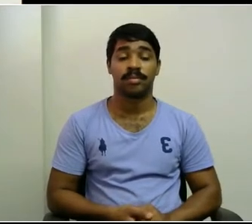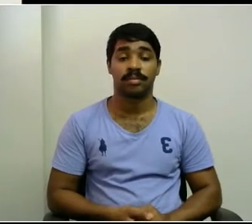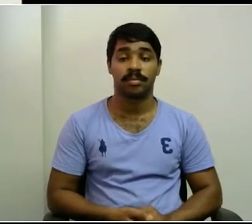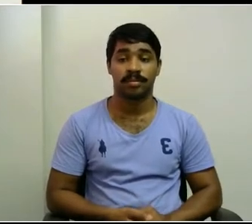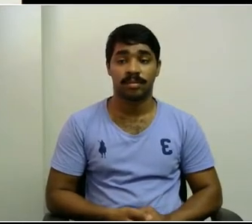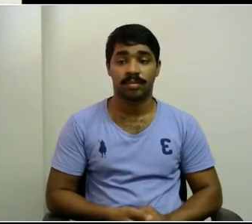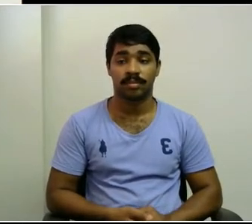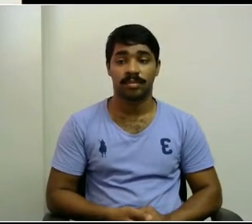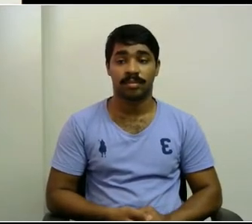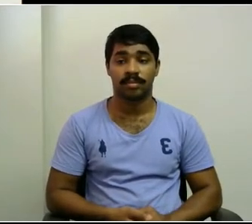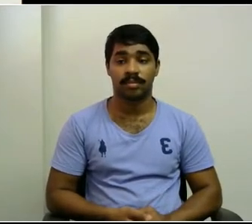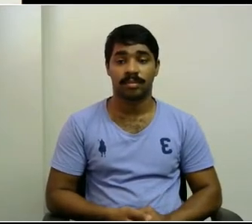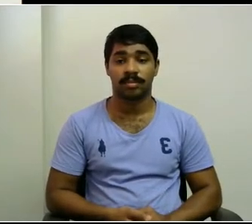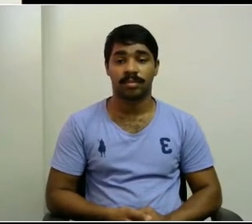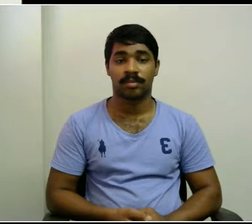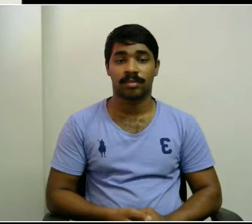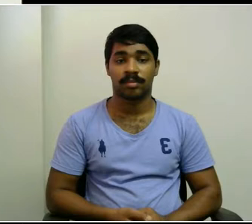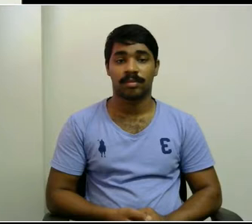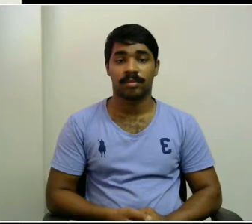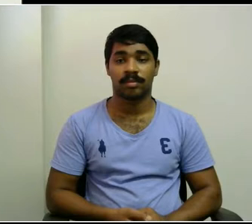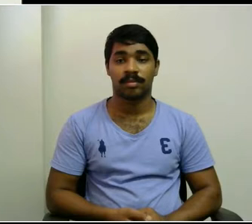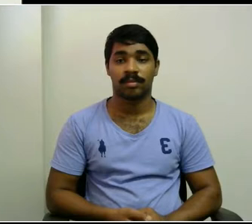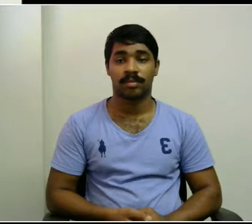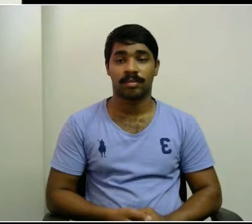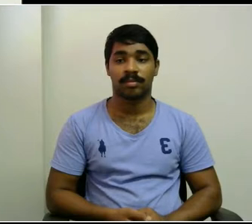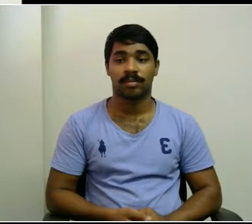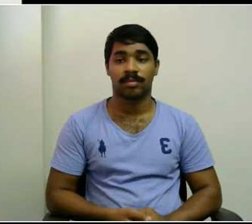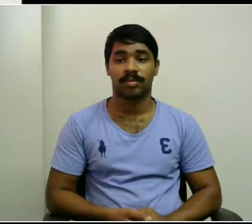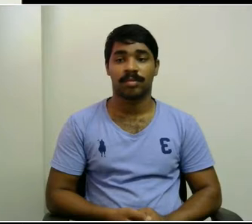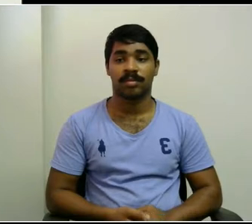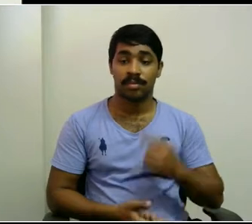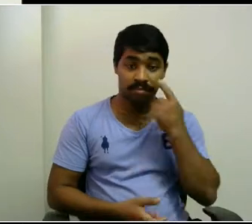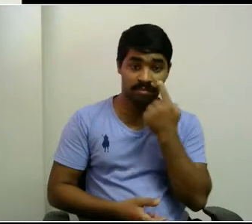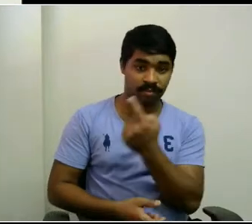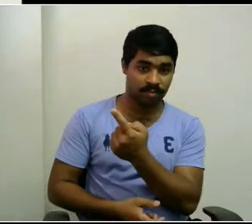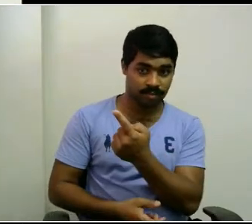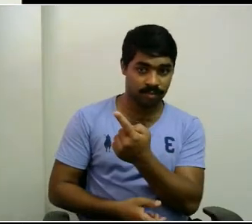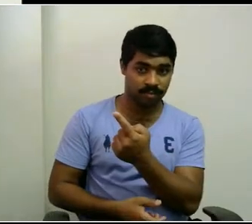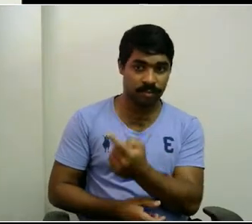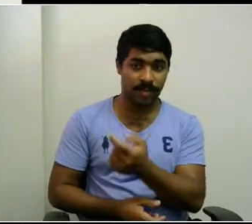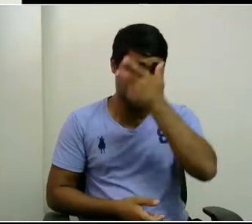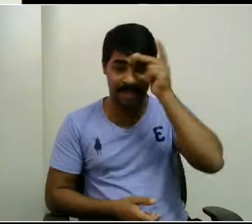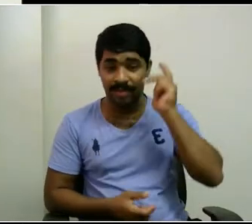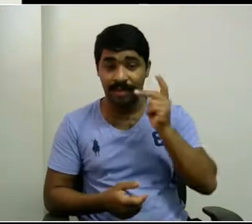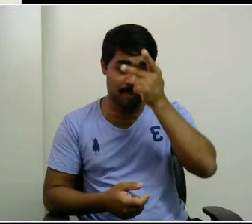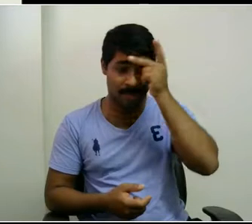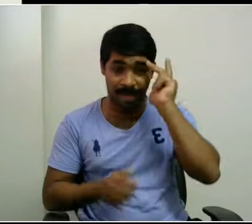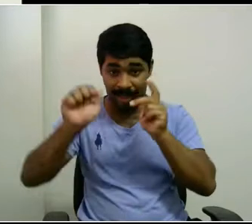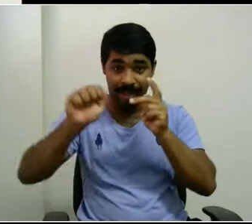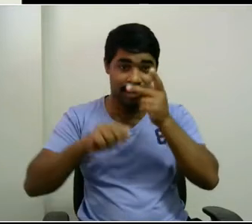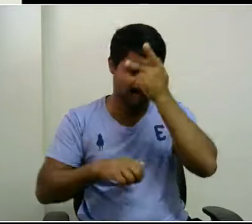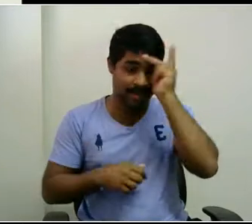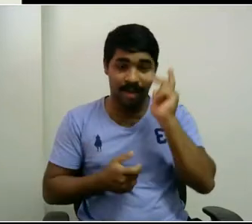tá? Ó, uma pessoa ele come 10 unidades do biscoito. Se cada unidade